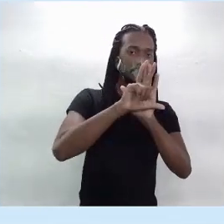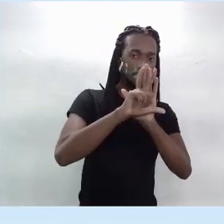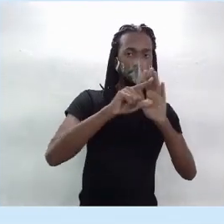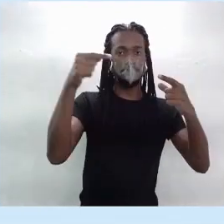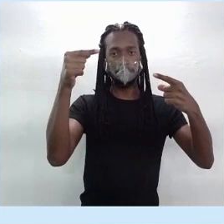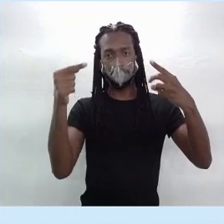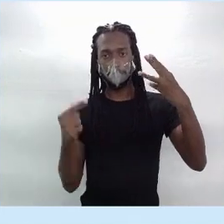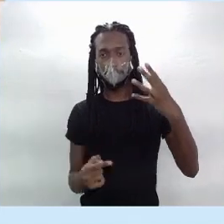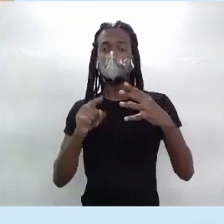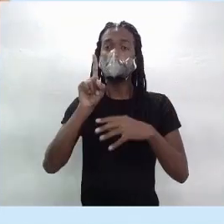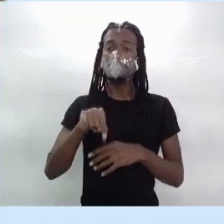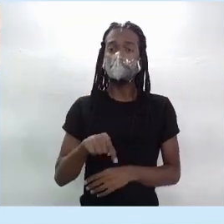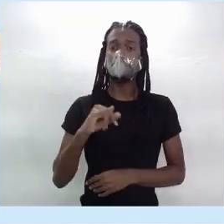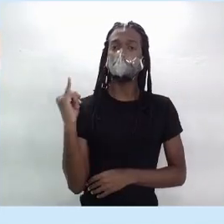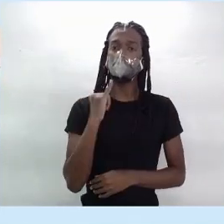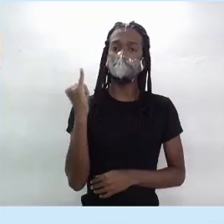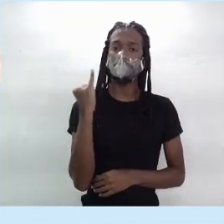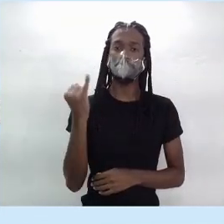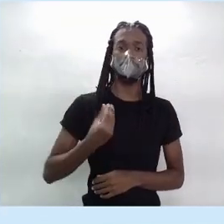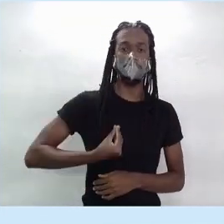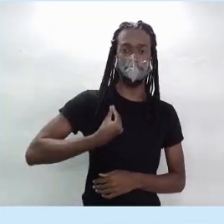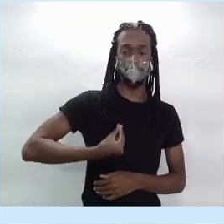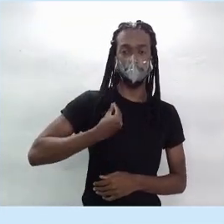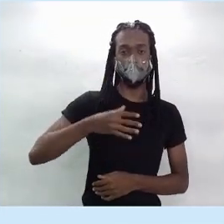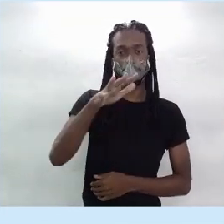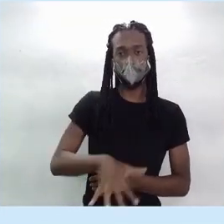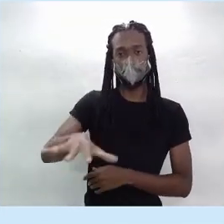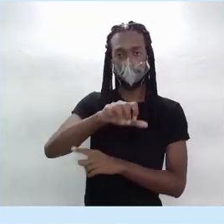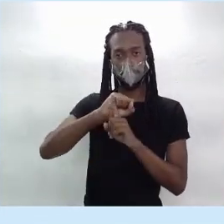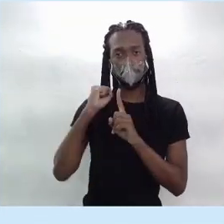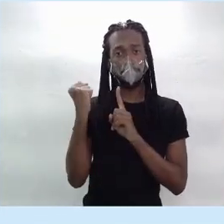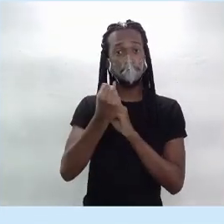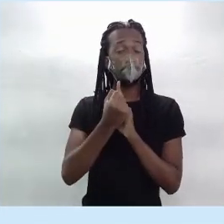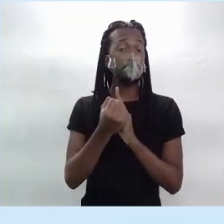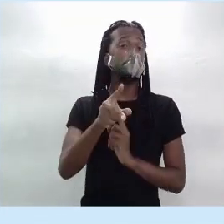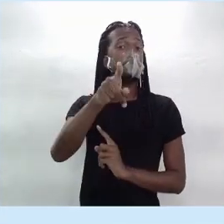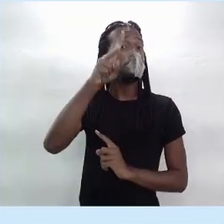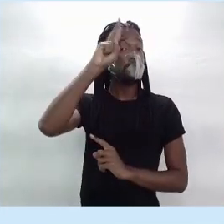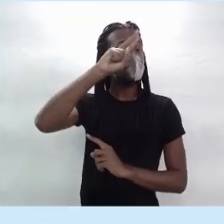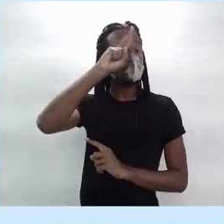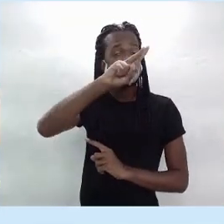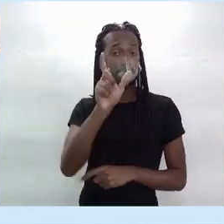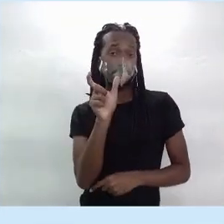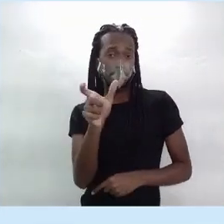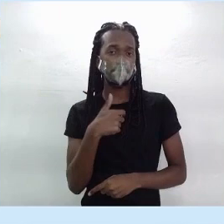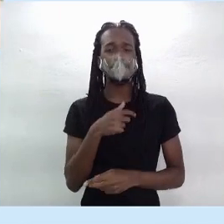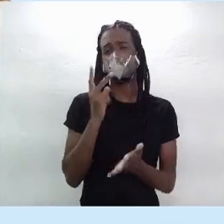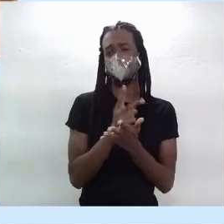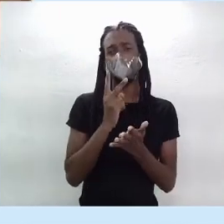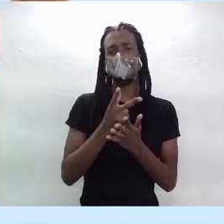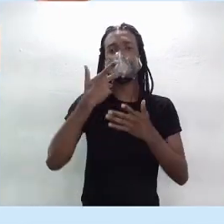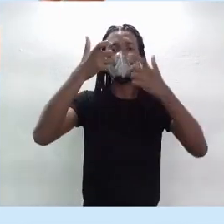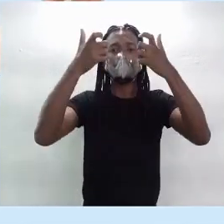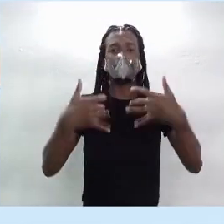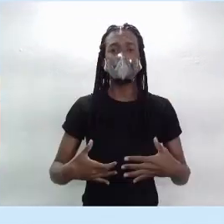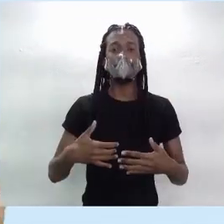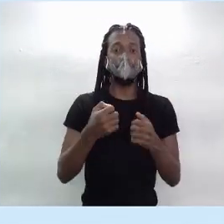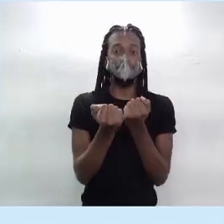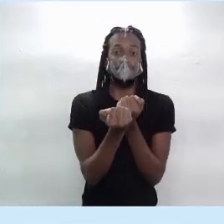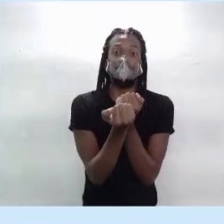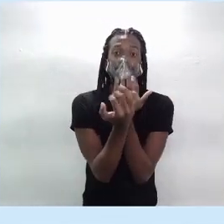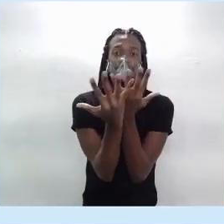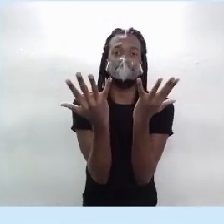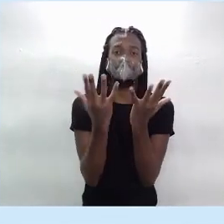é importante para a vida em sociedade. Lembram daquela palavra que sempre digo, a pluralidade,